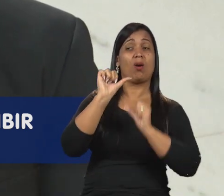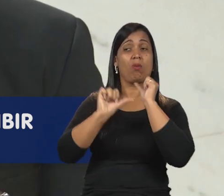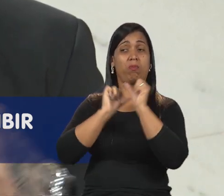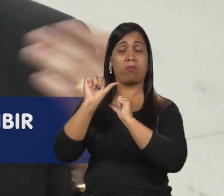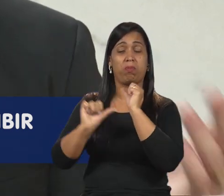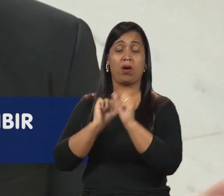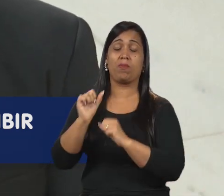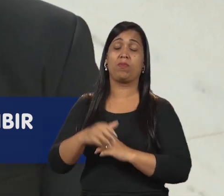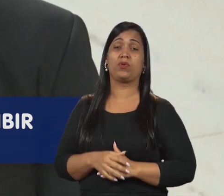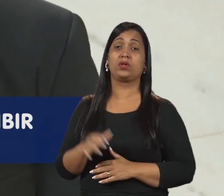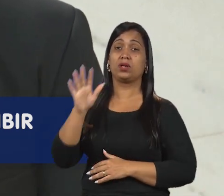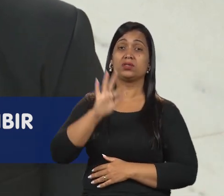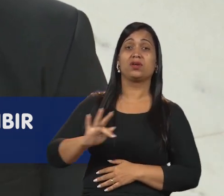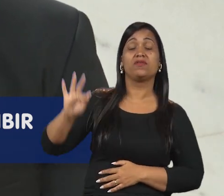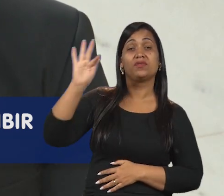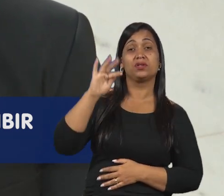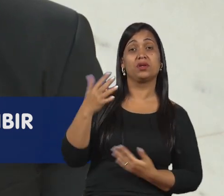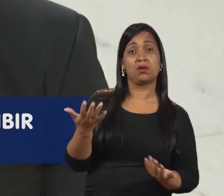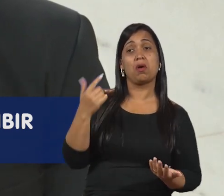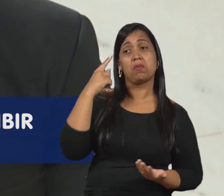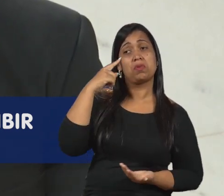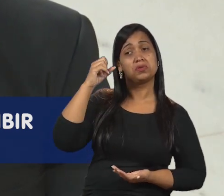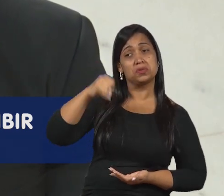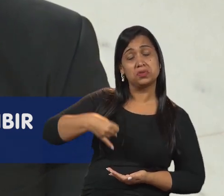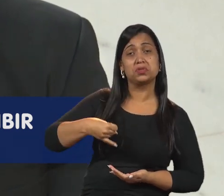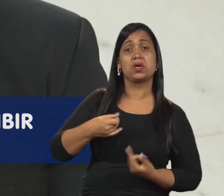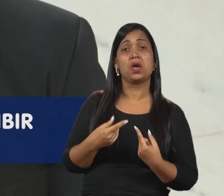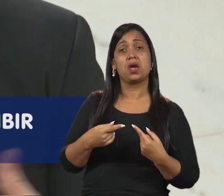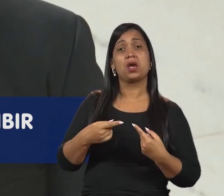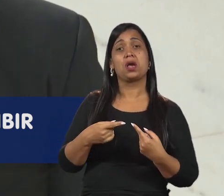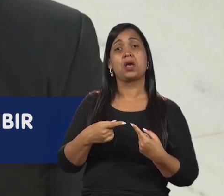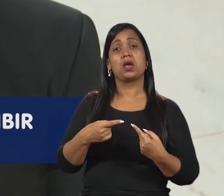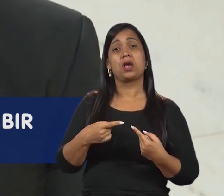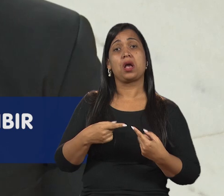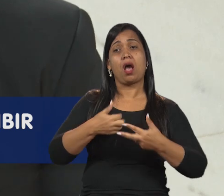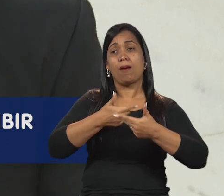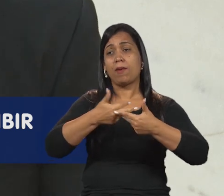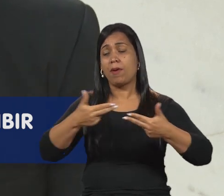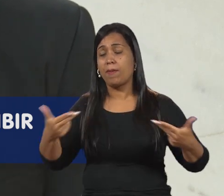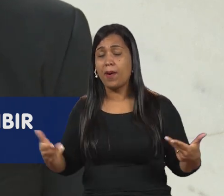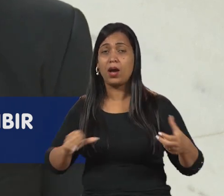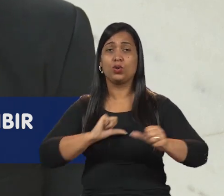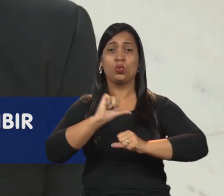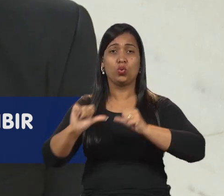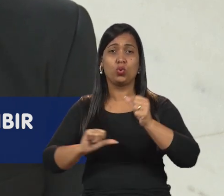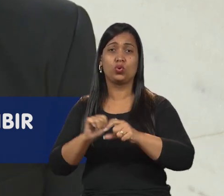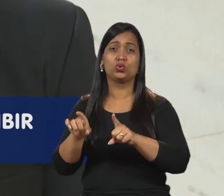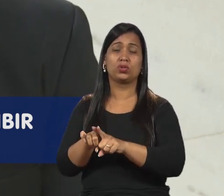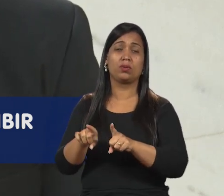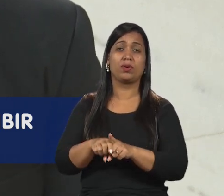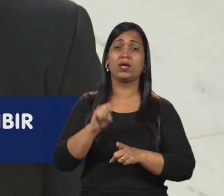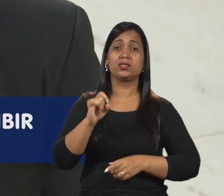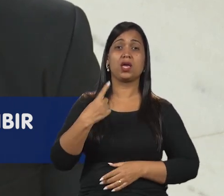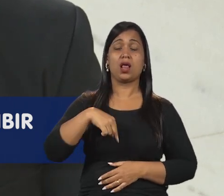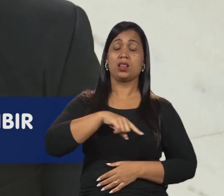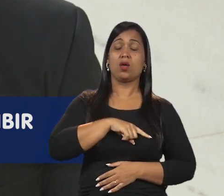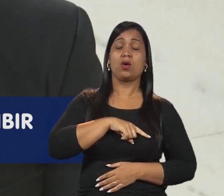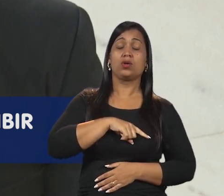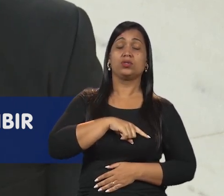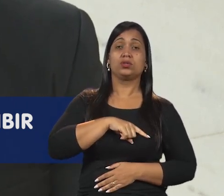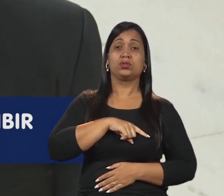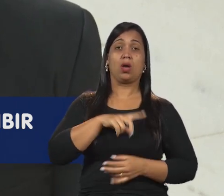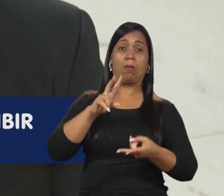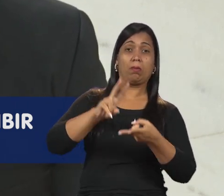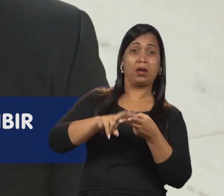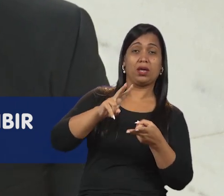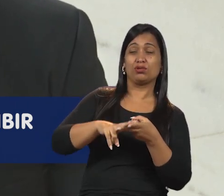alteração a nível federal, acredito que sim, acompanhada de uma série de outras mudanças. Se a gente não ressocializa o preso,